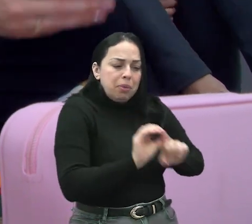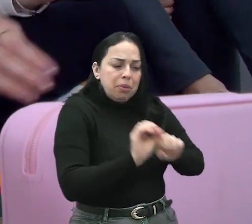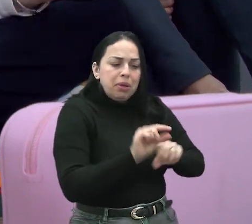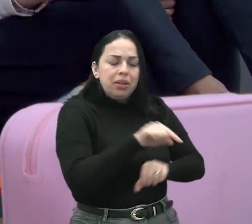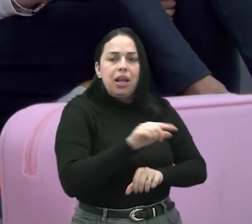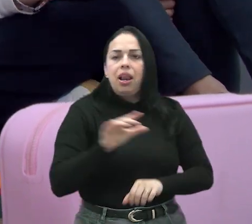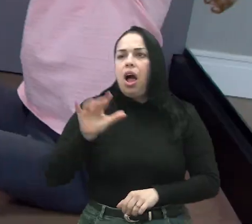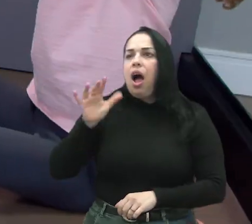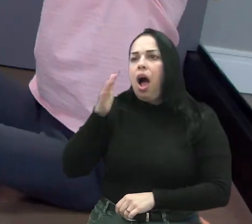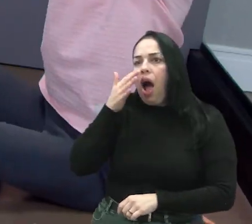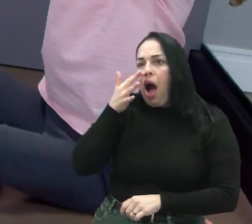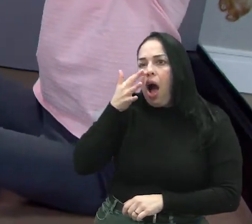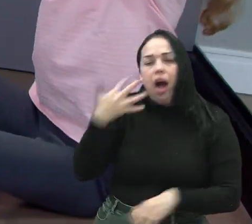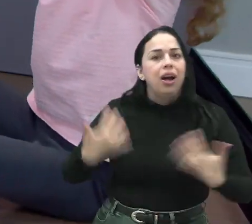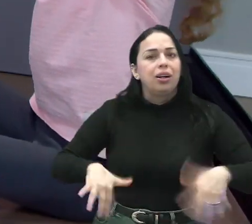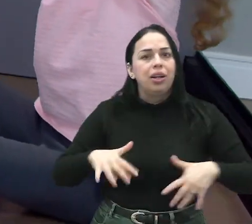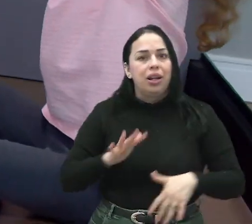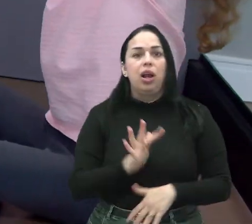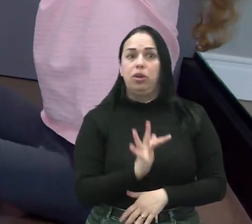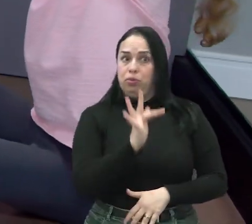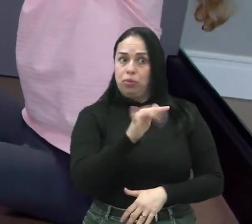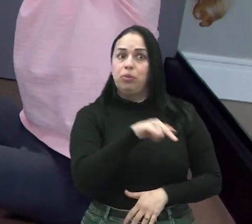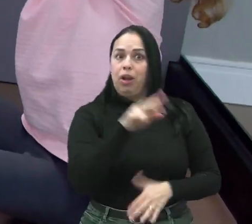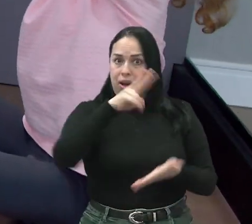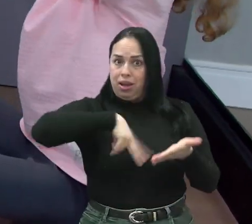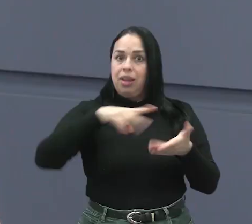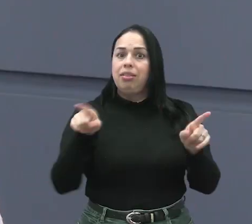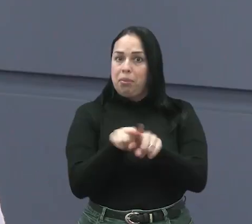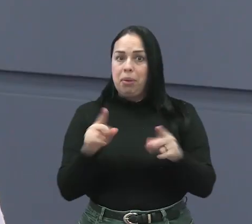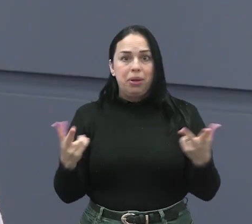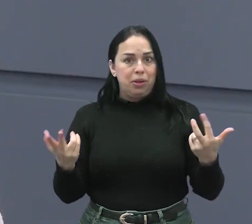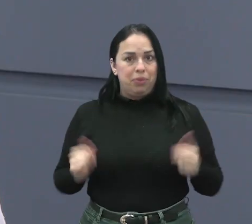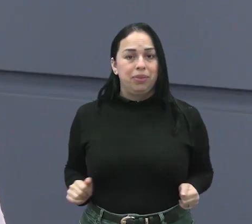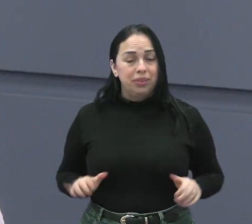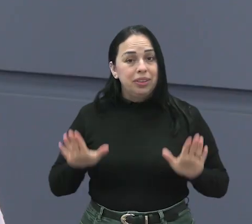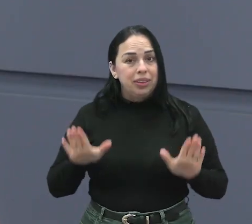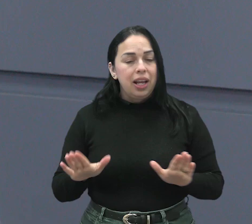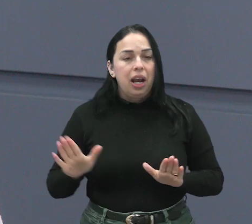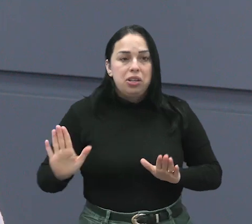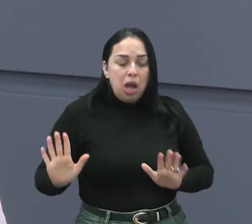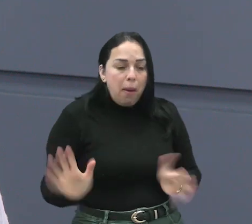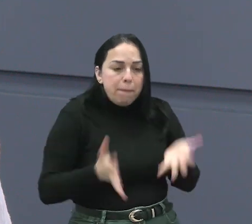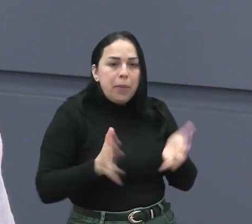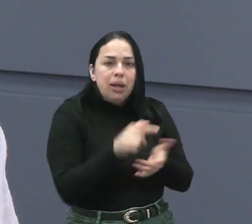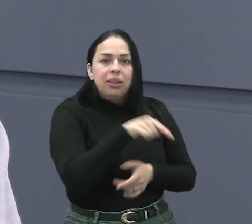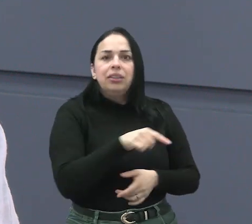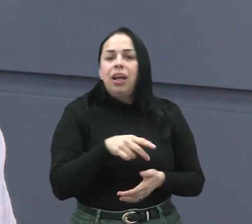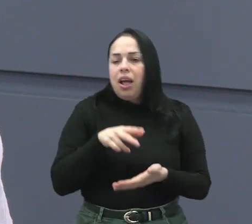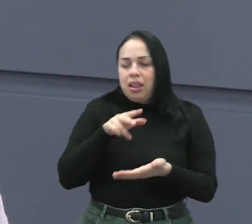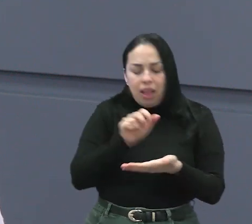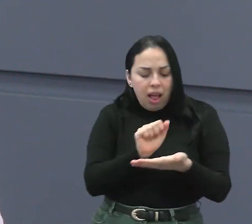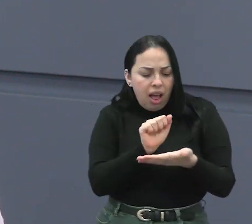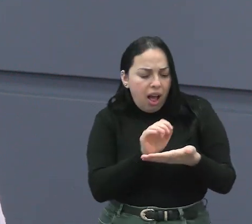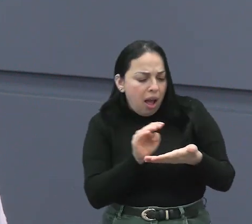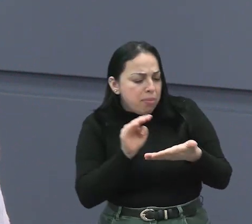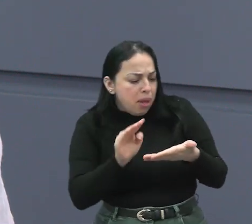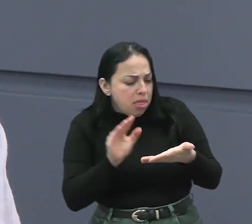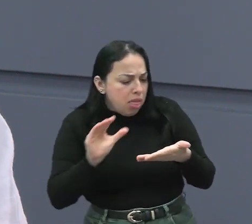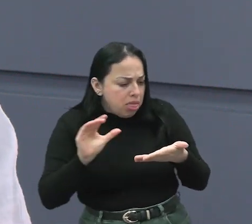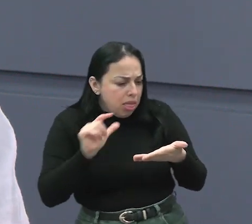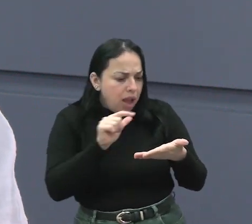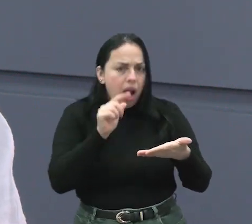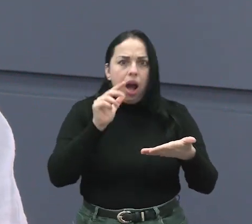pelo aprendizado. Logo, logo, vai estar lendo também. A Lara acabou, né, já incentivando, então o irmão já tá lá querendo